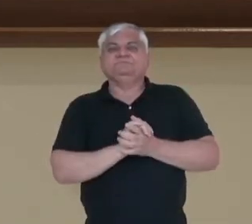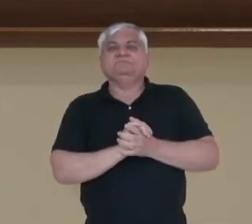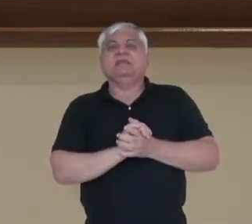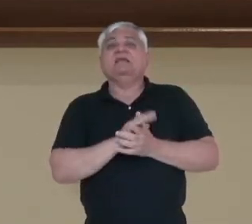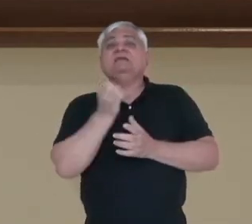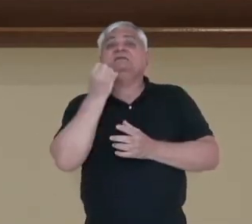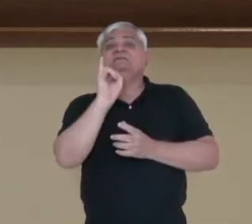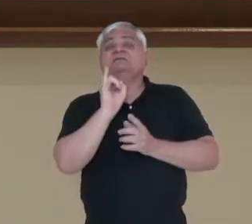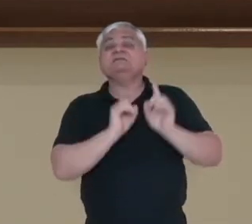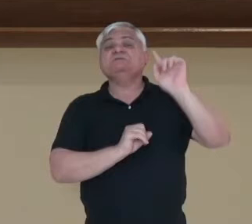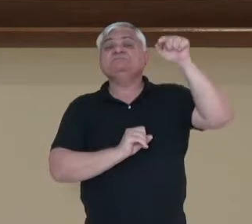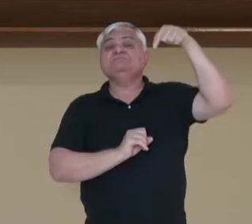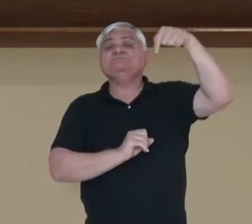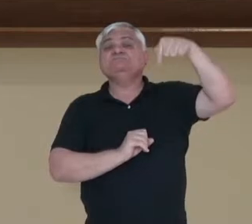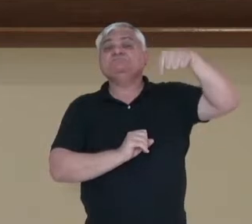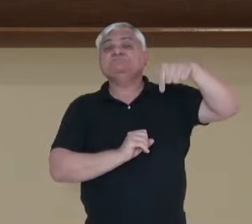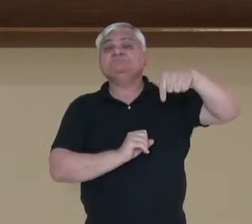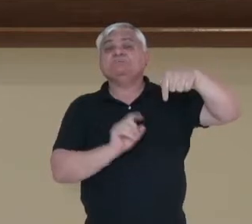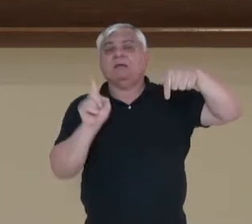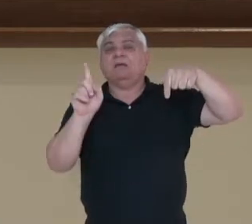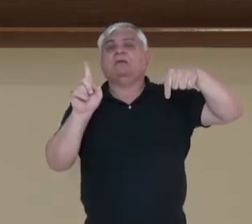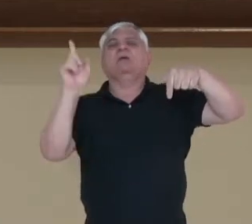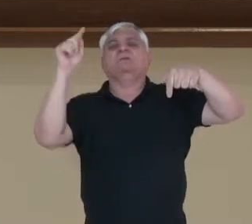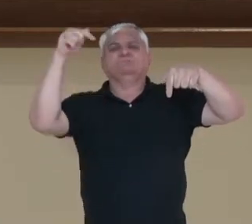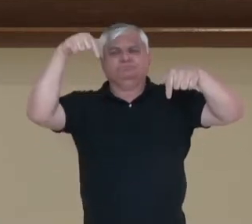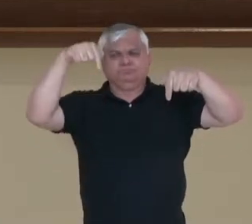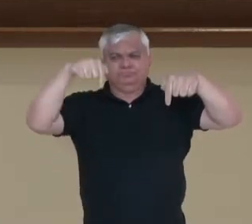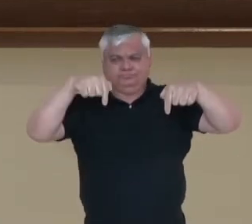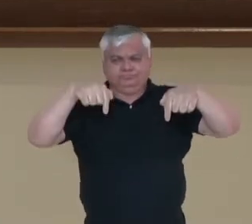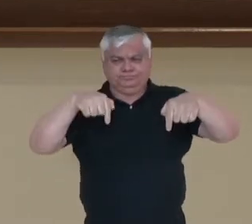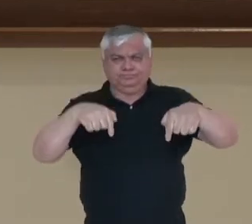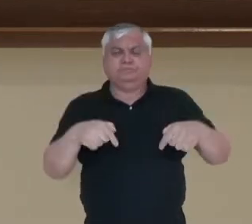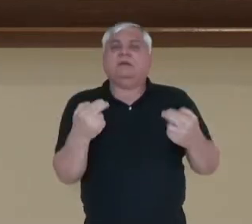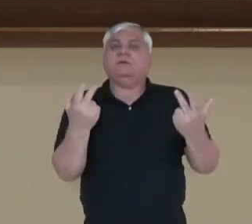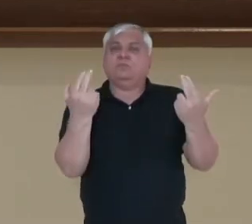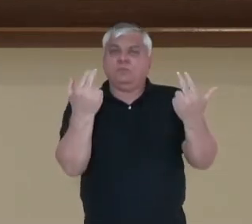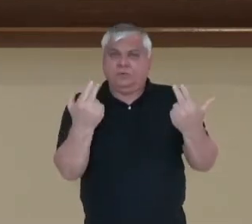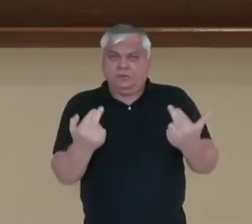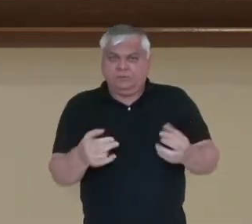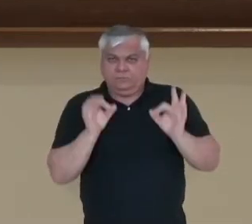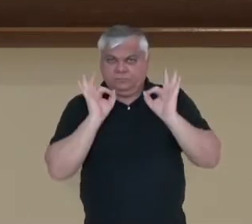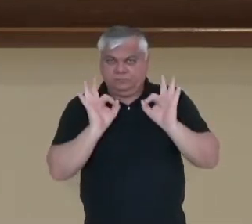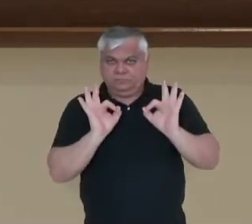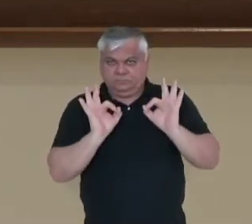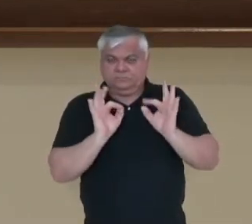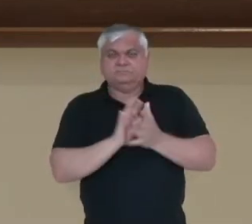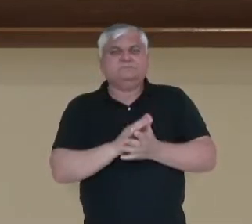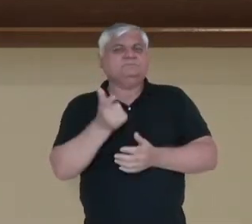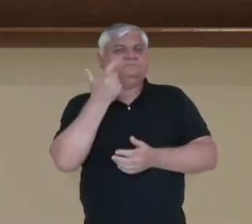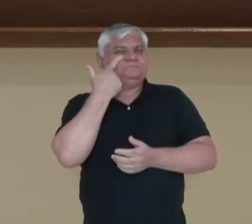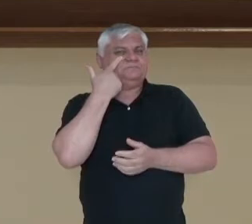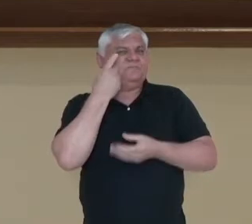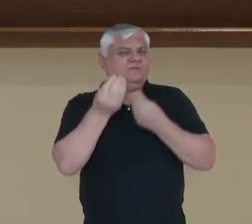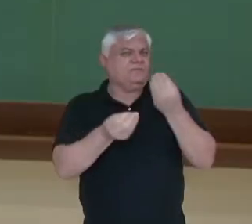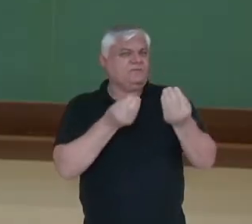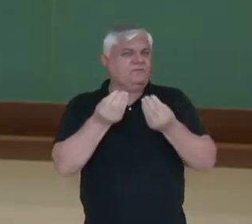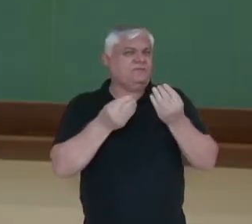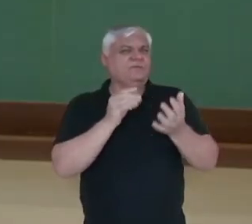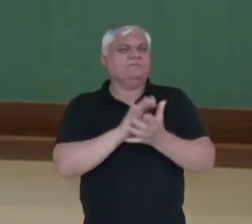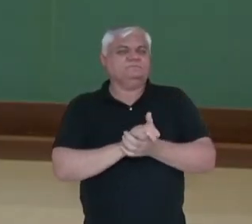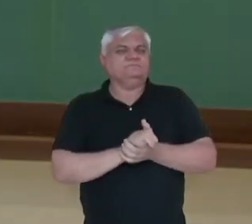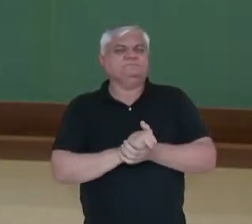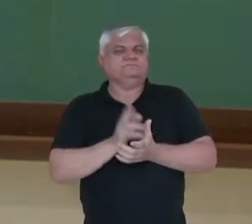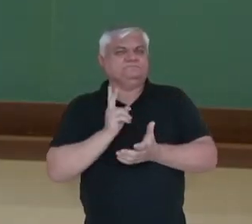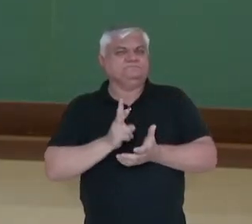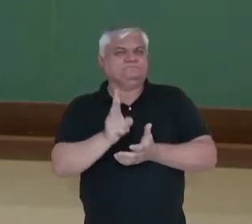uma grandeza diminui, a outra grandeza também diminui, ok? Vamos lá então? Vamos continuar